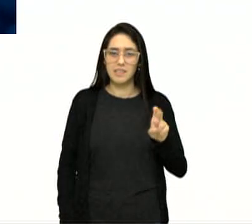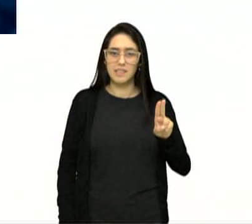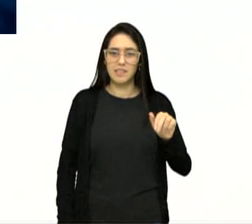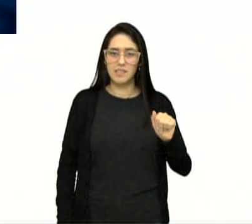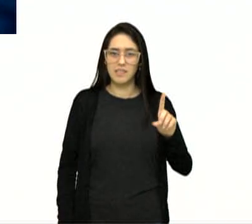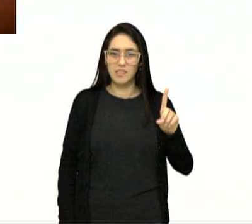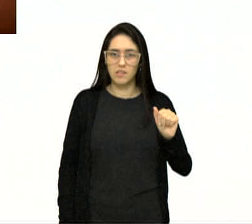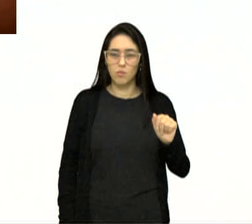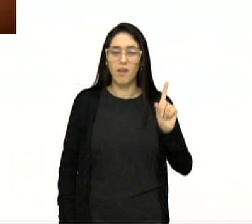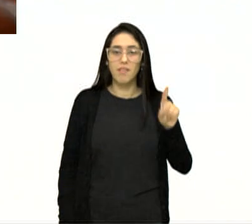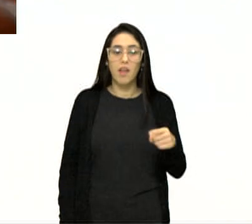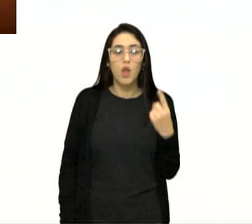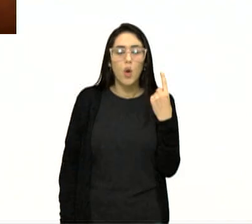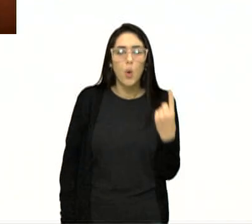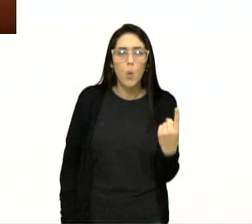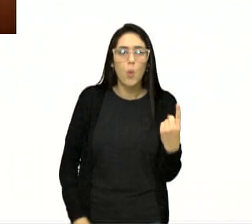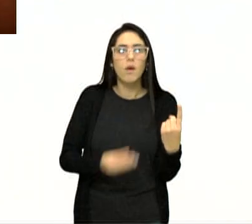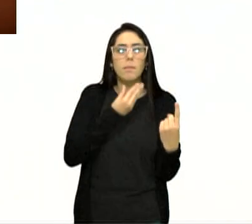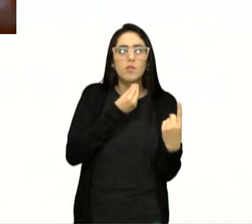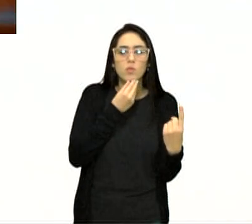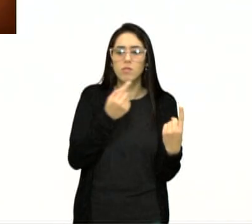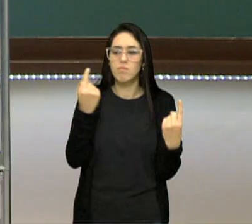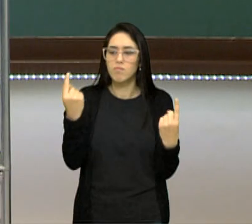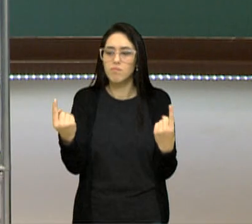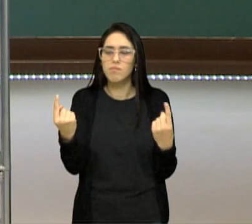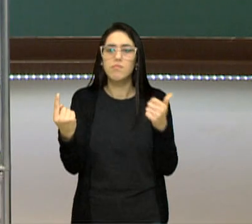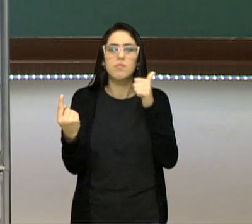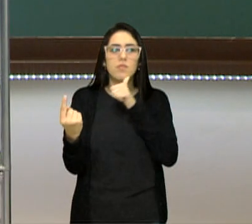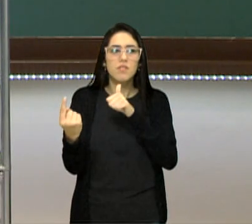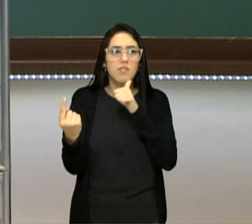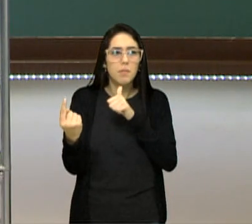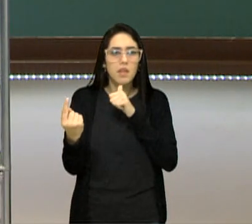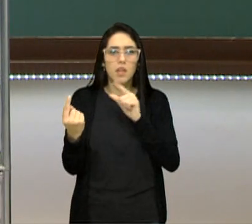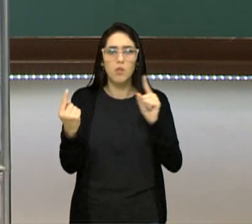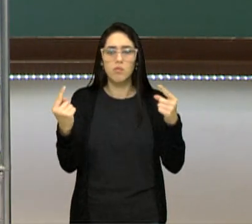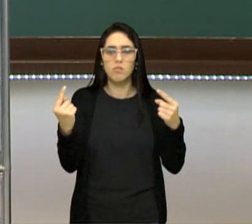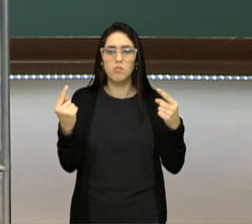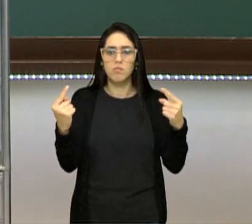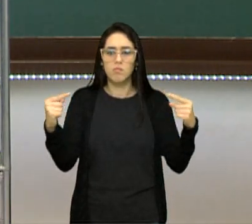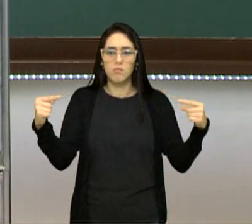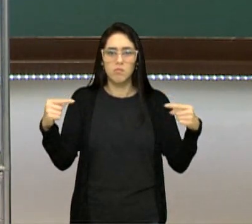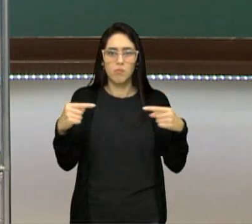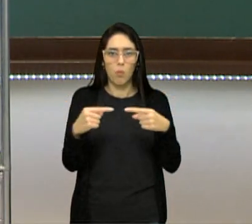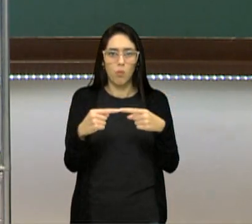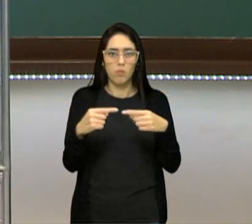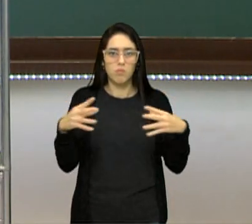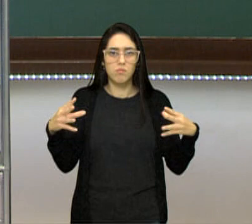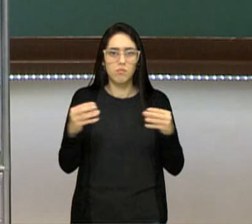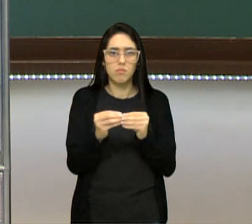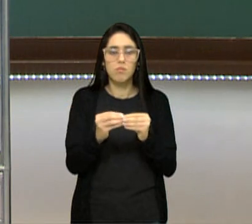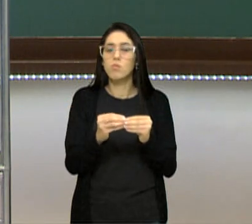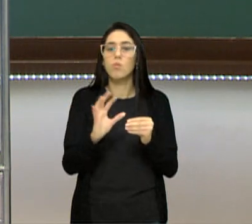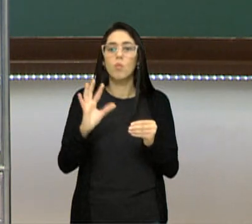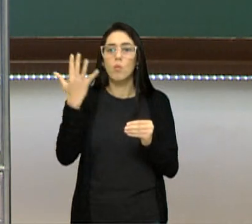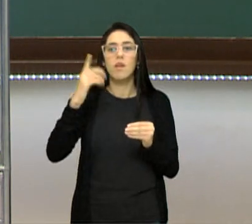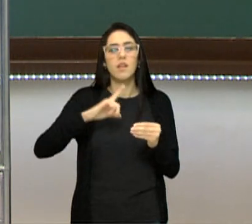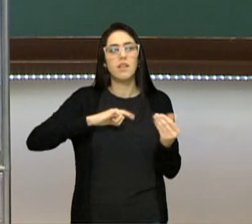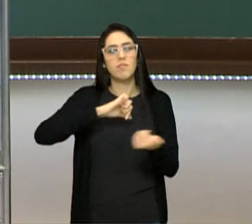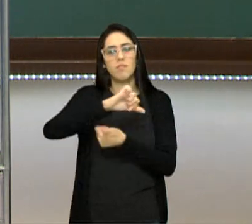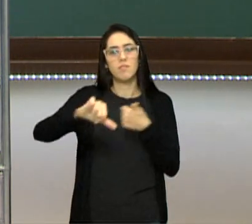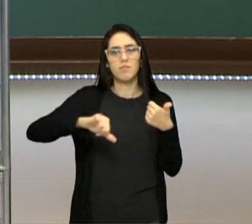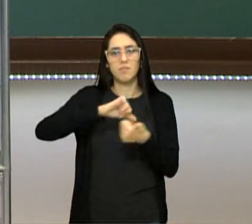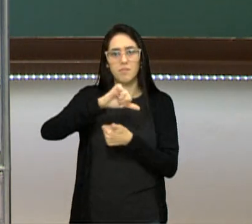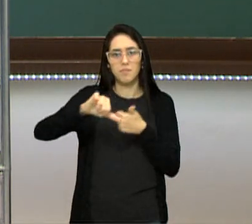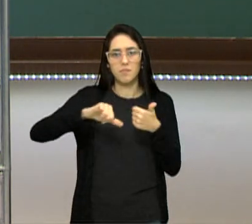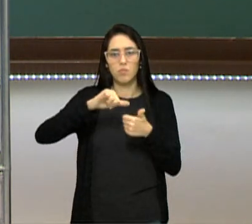um indivíduo masculino com um indivíduo feminino, se unindo as duas células, ocorre a variabilidade genética.